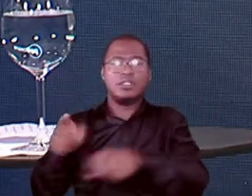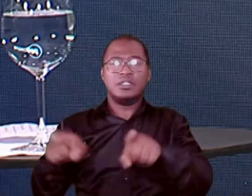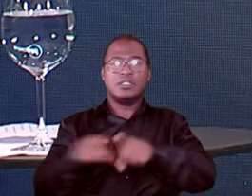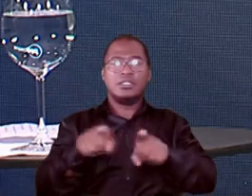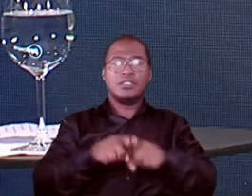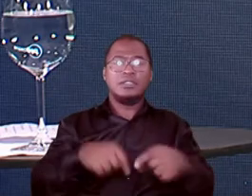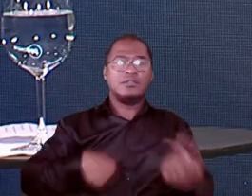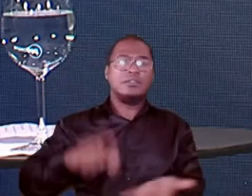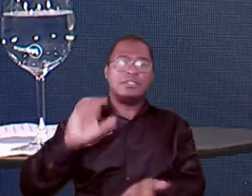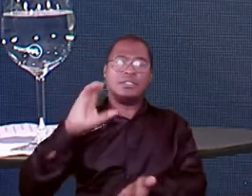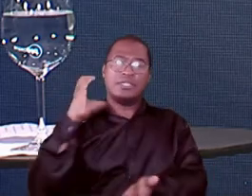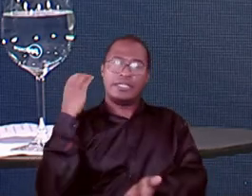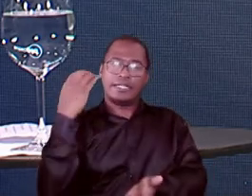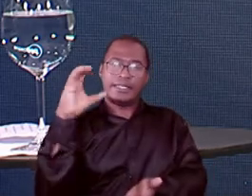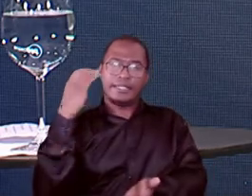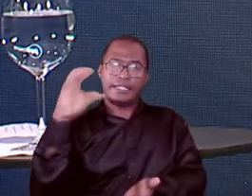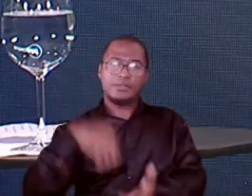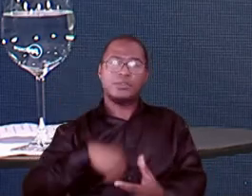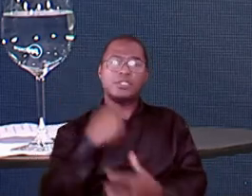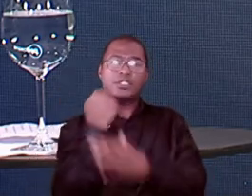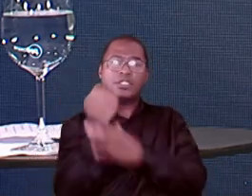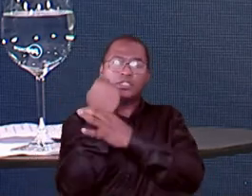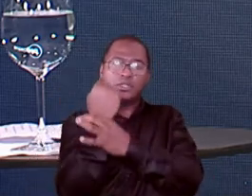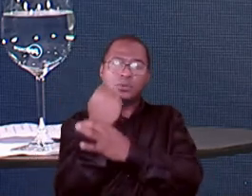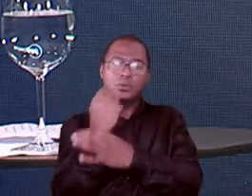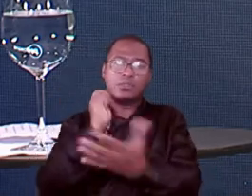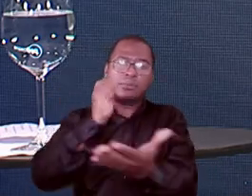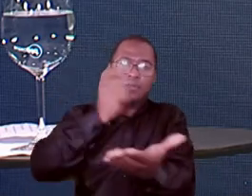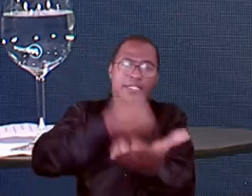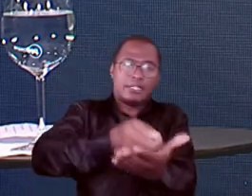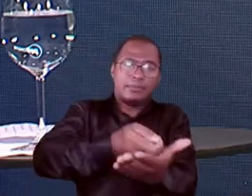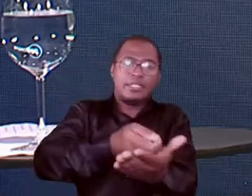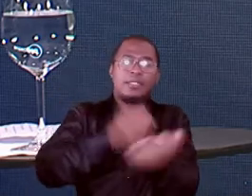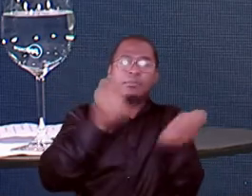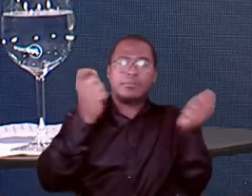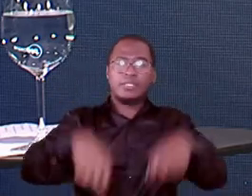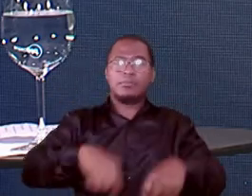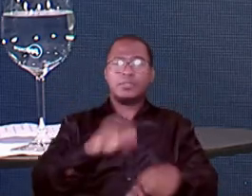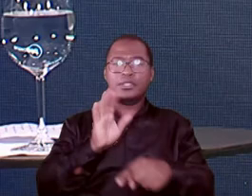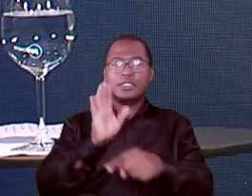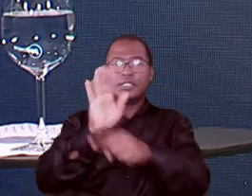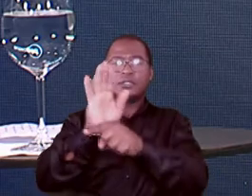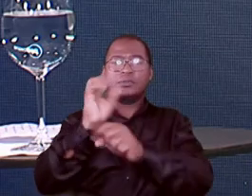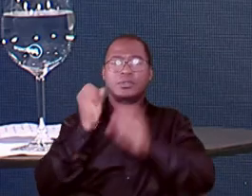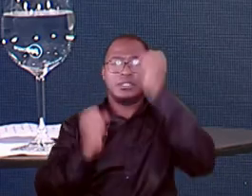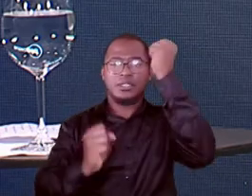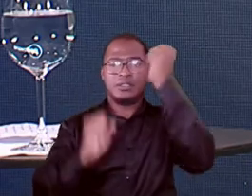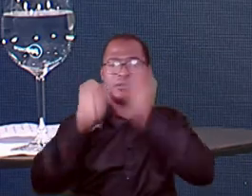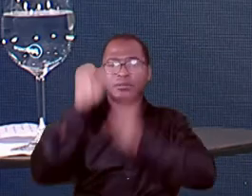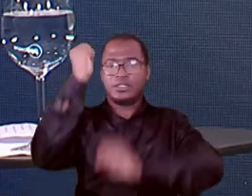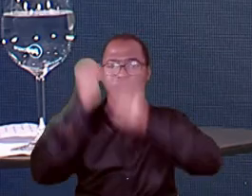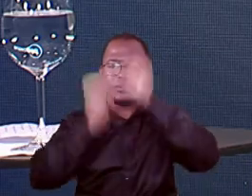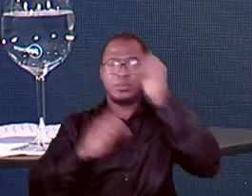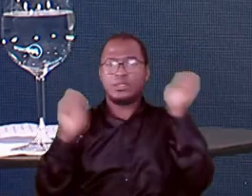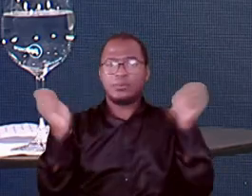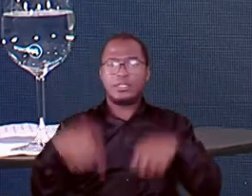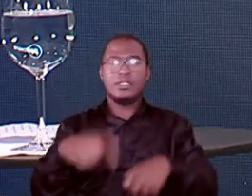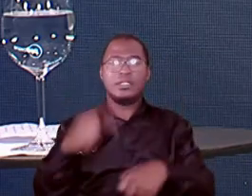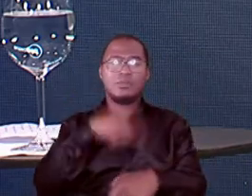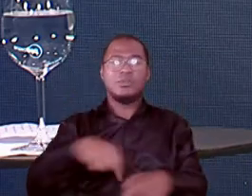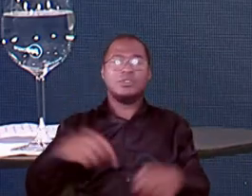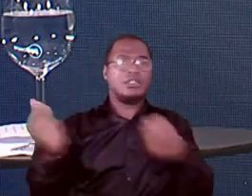modo que você possa atender essa indústria com a qualidade que ela precisa para Que ela possa prover soluções